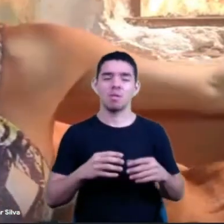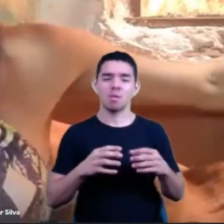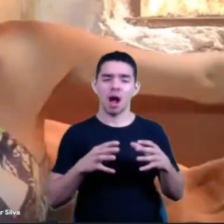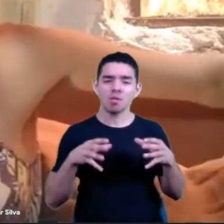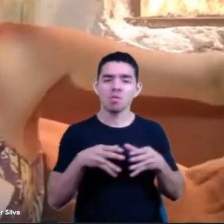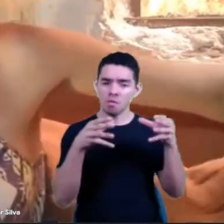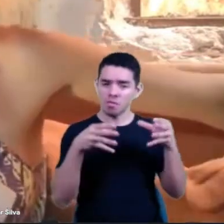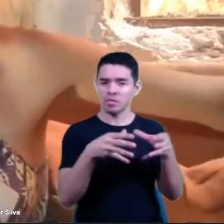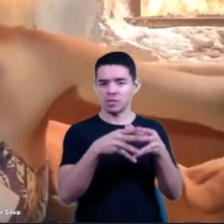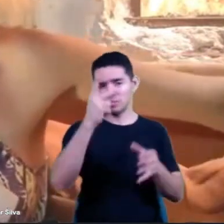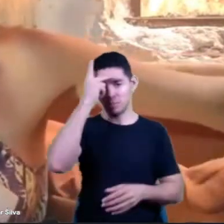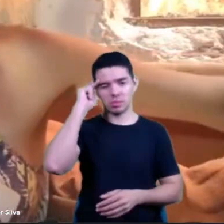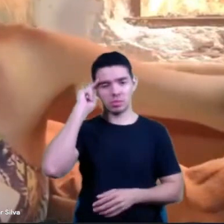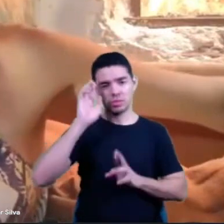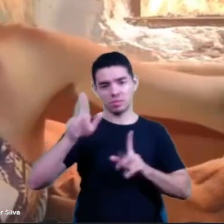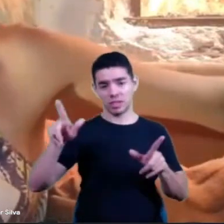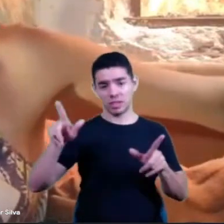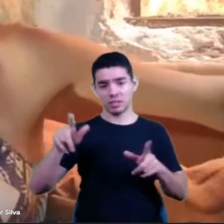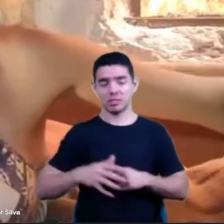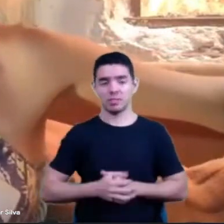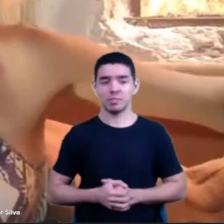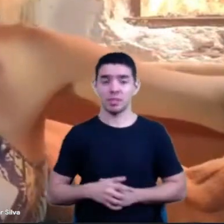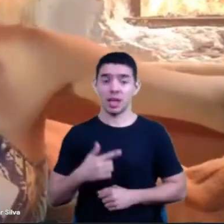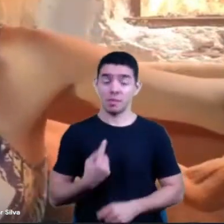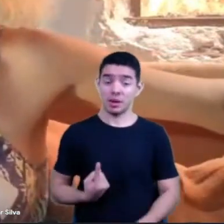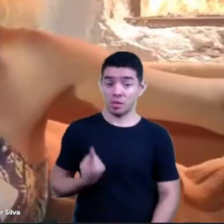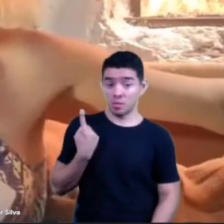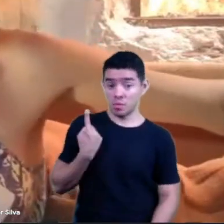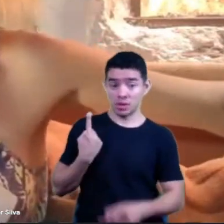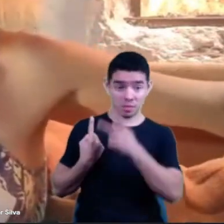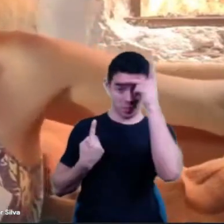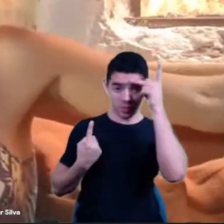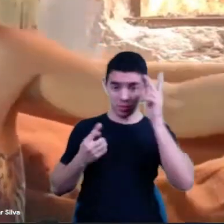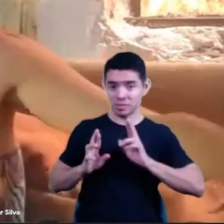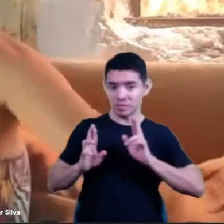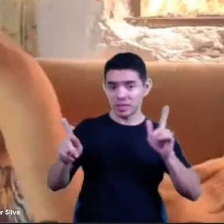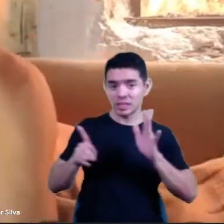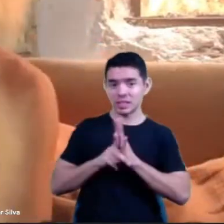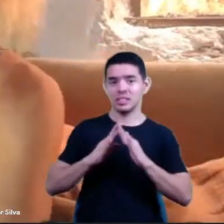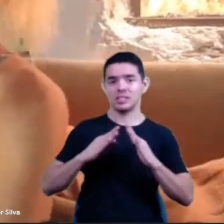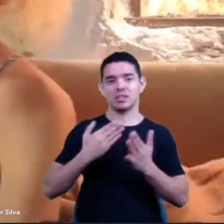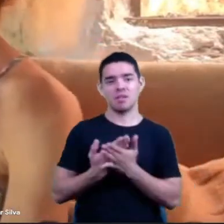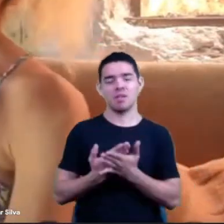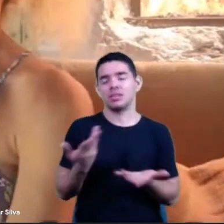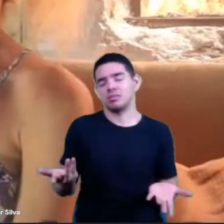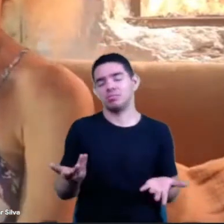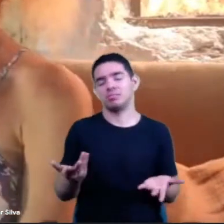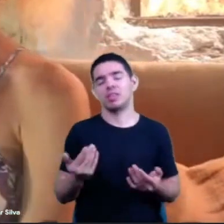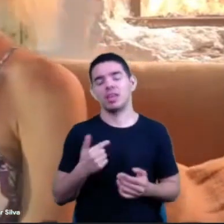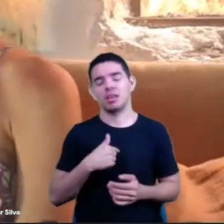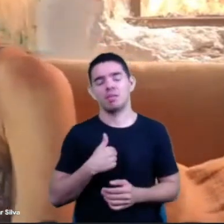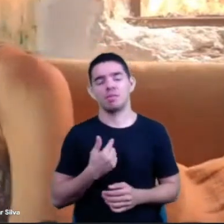convivência de pessoas diferentes, né? E eu era a única pessoa diferente da escola, né? Então